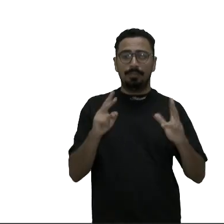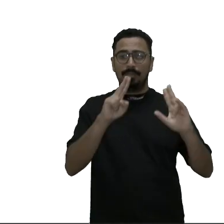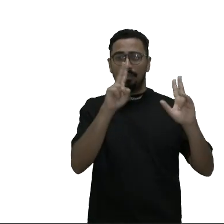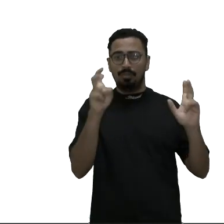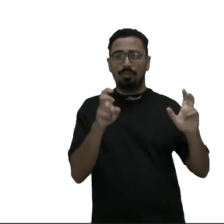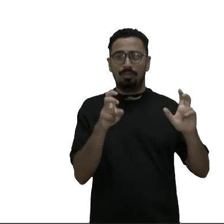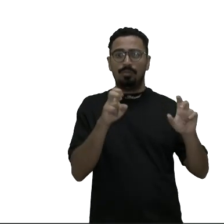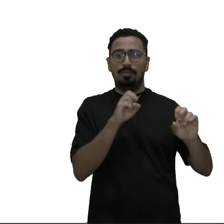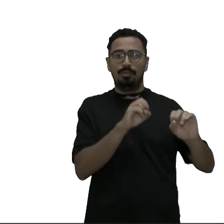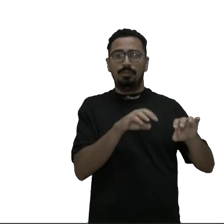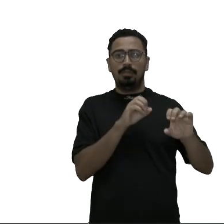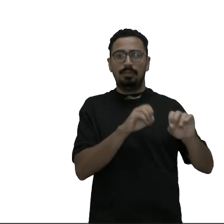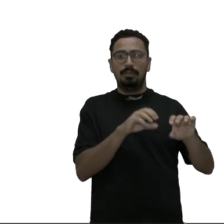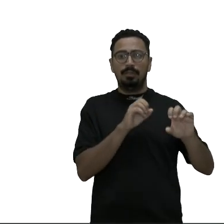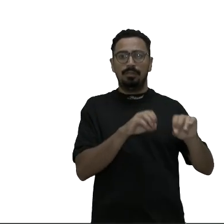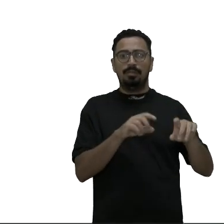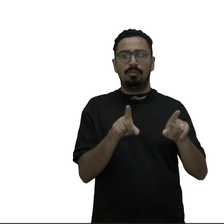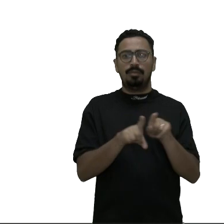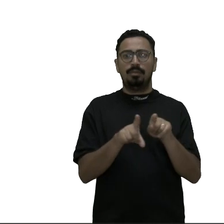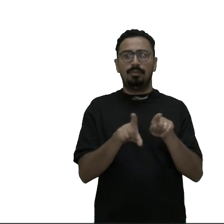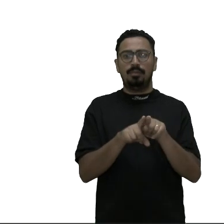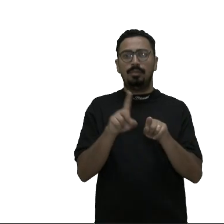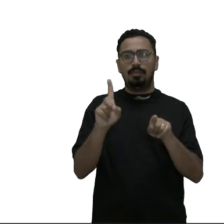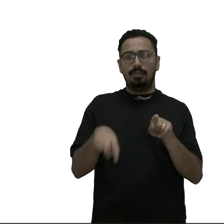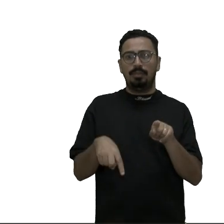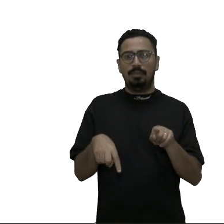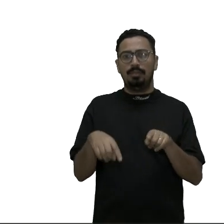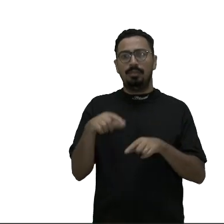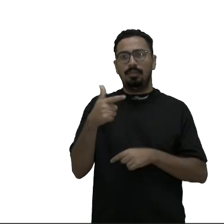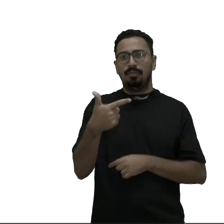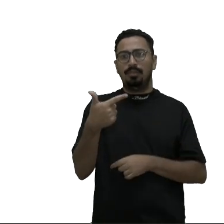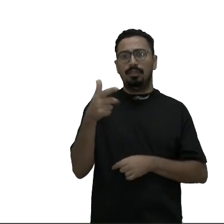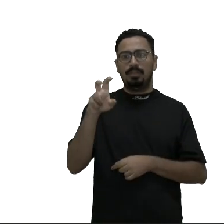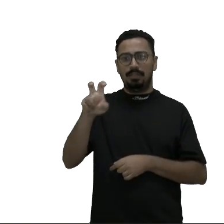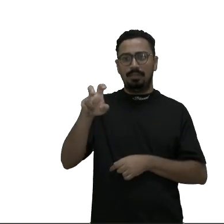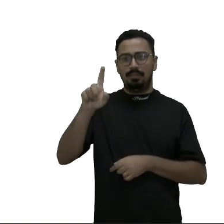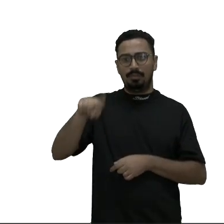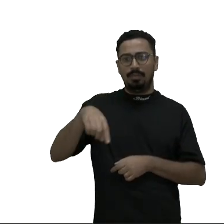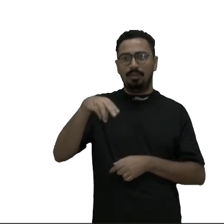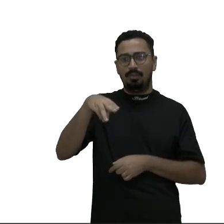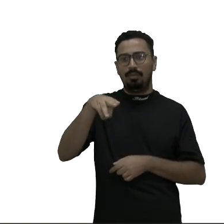do ensino, e que o mínimo é 25,